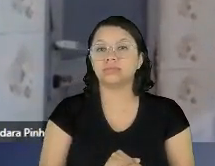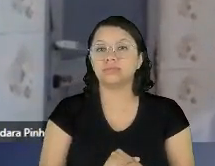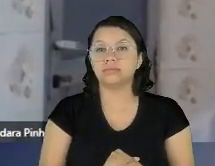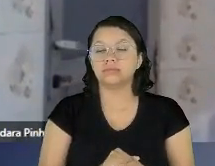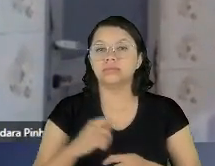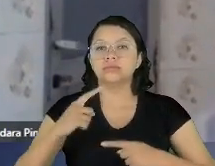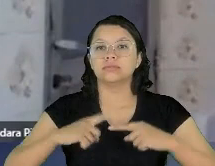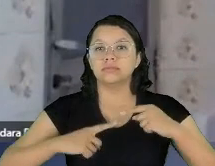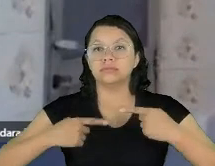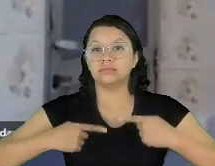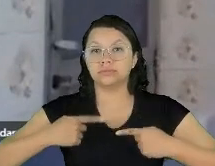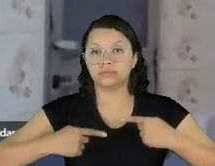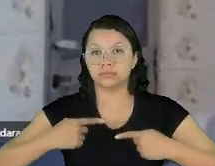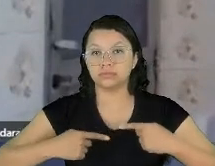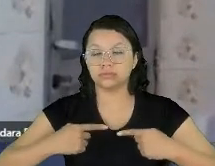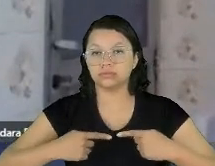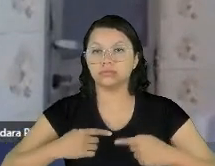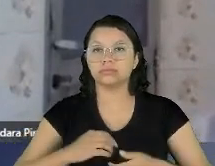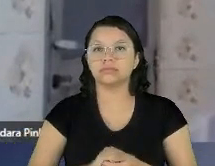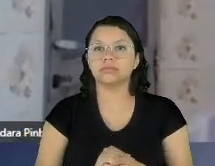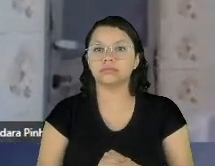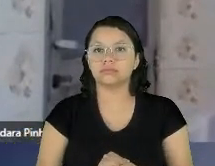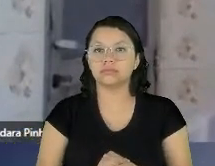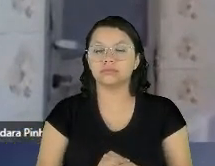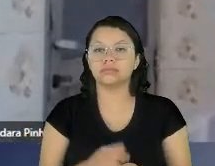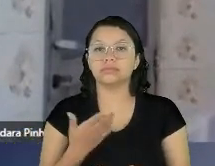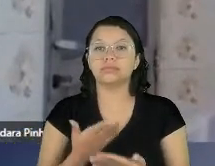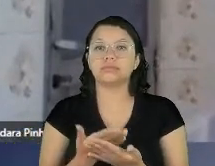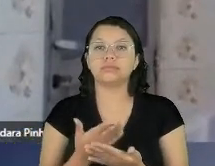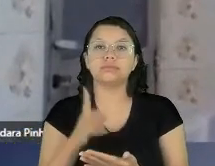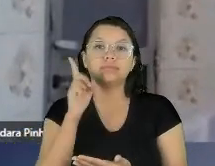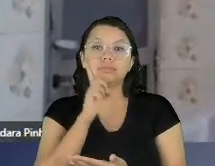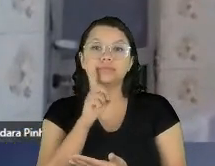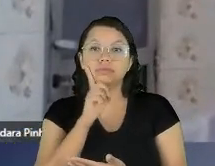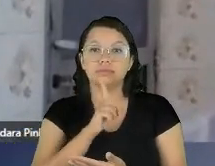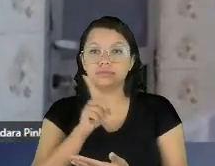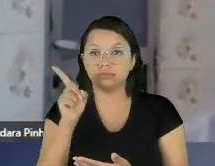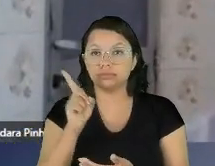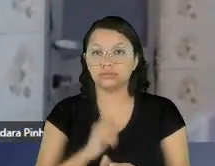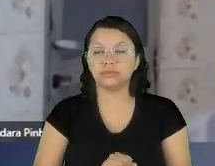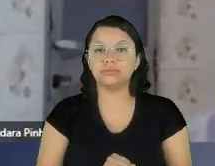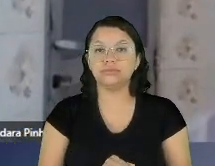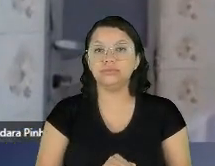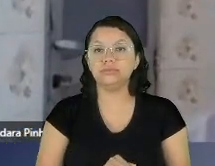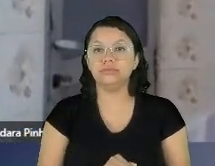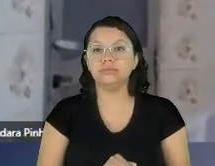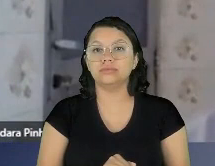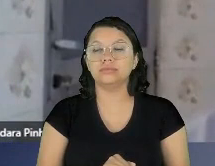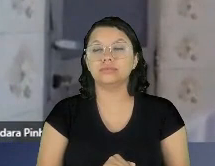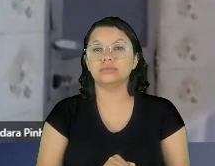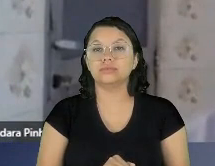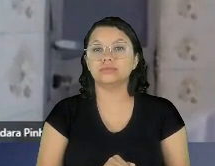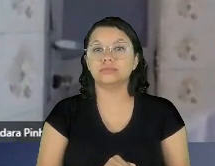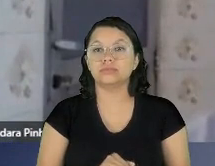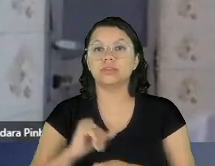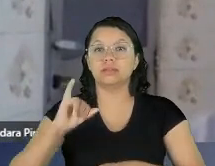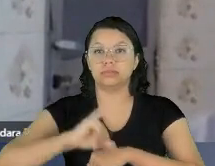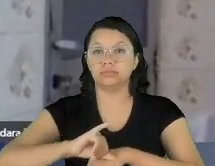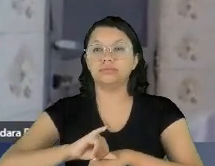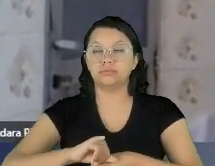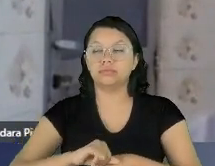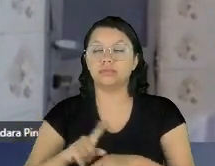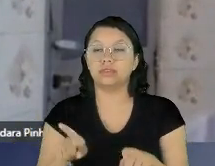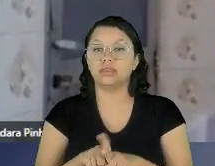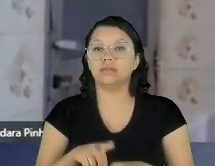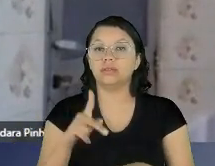mestra em política pela The New School for Social Research de Nova York, e doutoranda